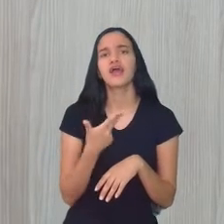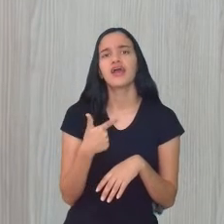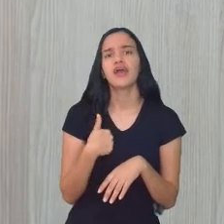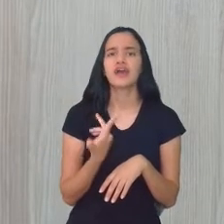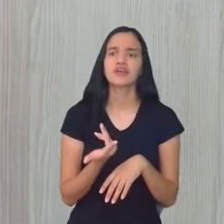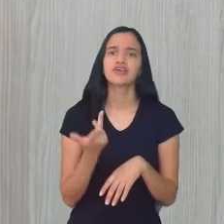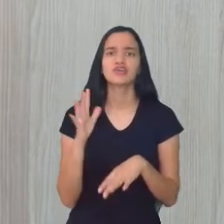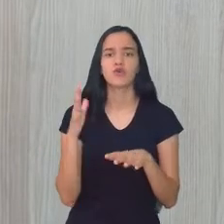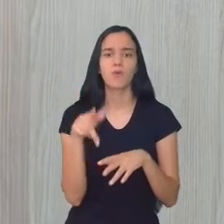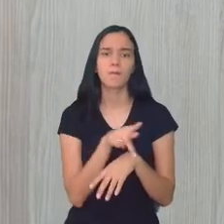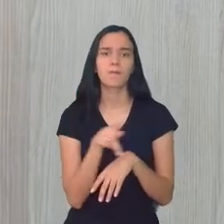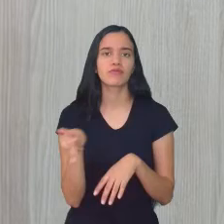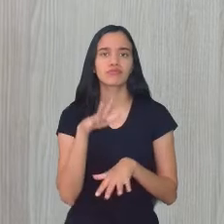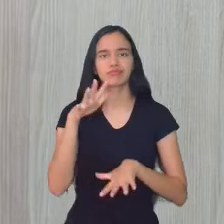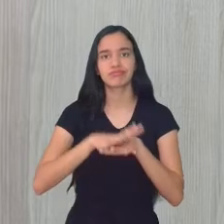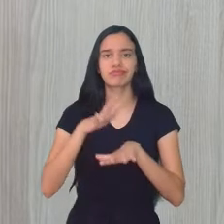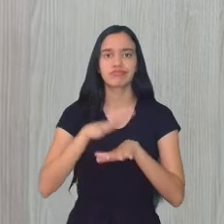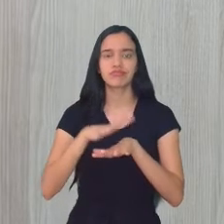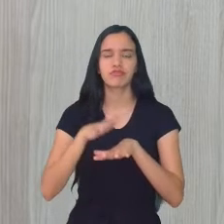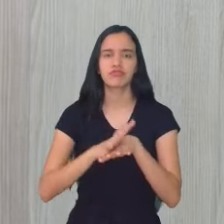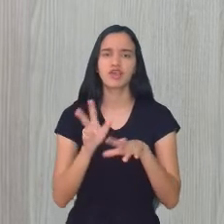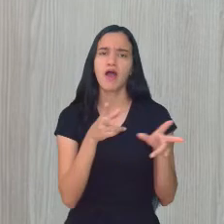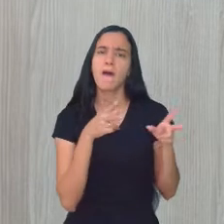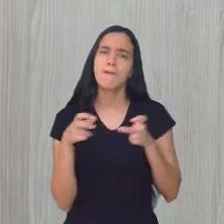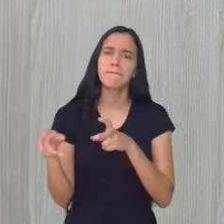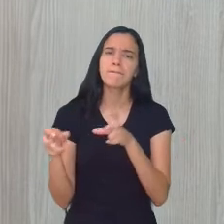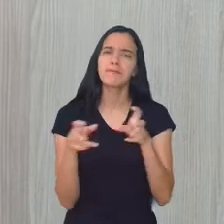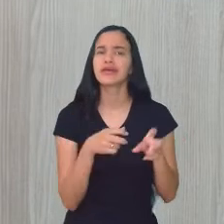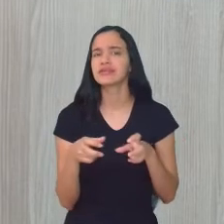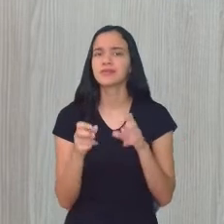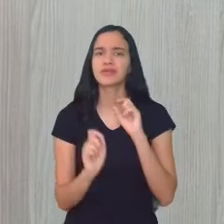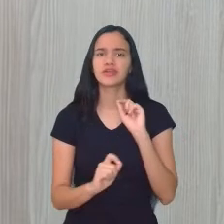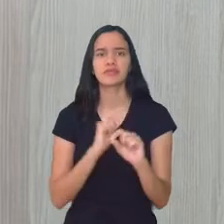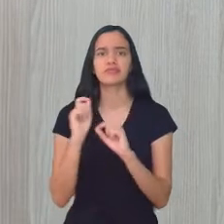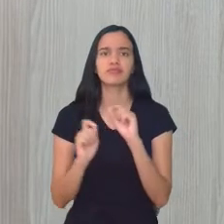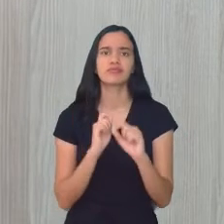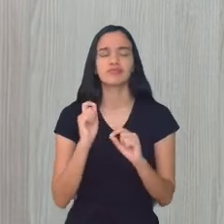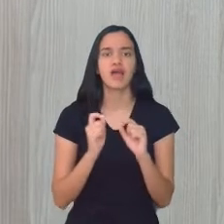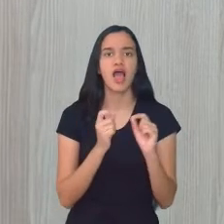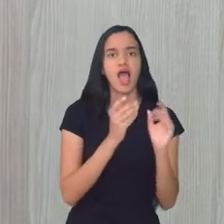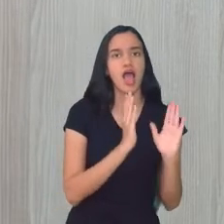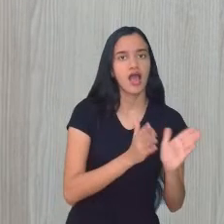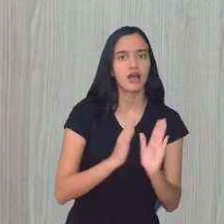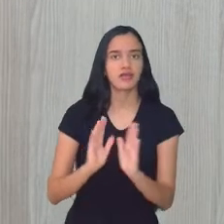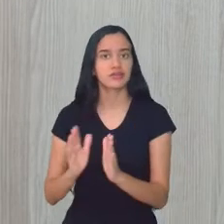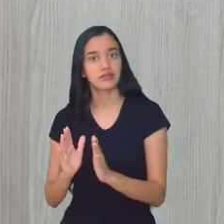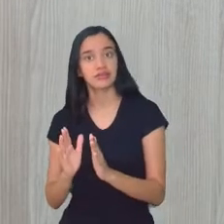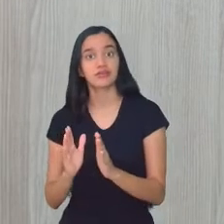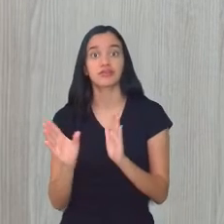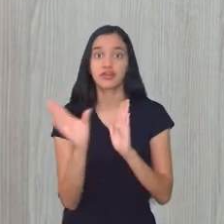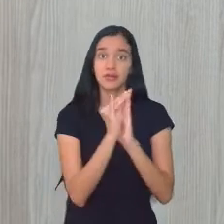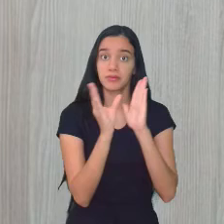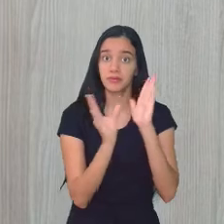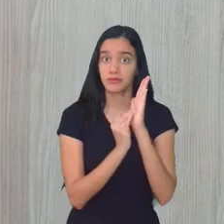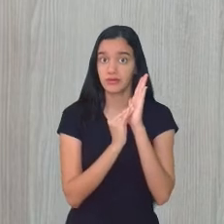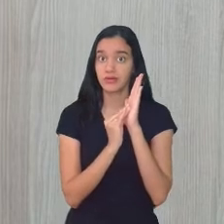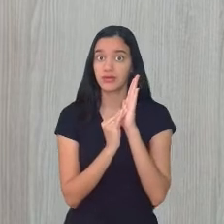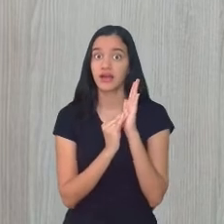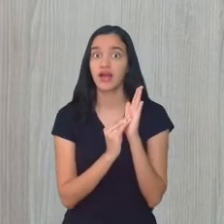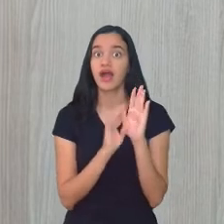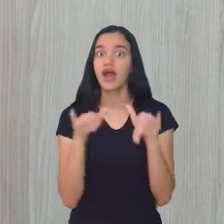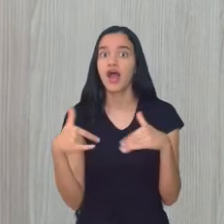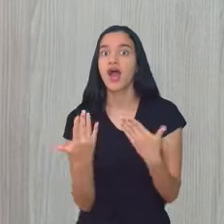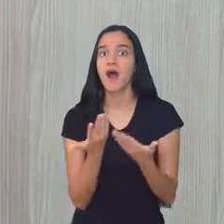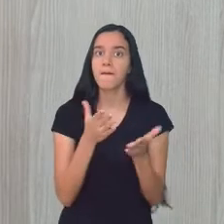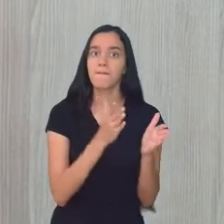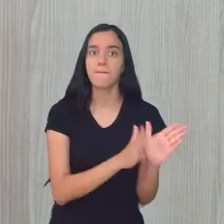a gente como professor de matemática, né, a gente fica observando, né, a sequência didática adotada em relação